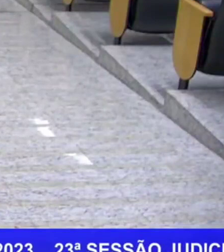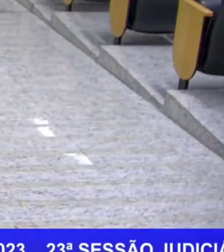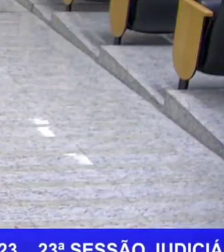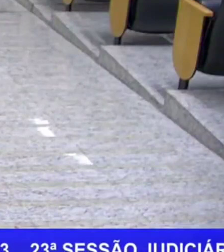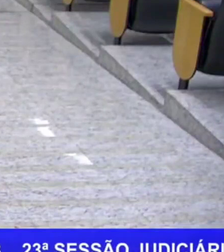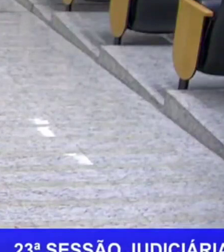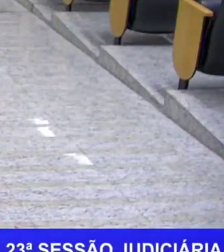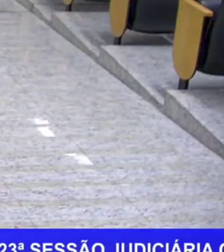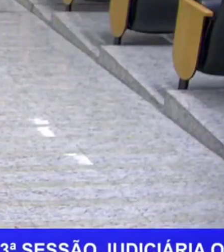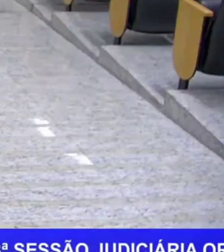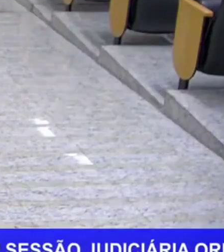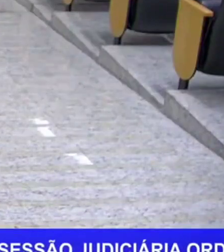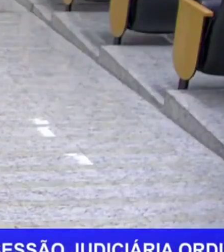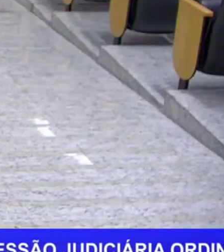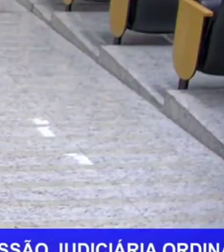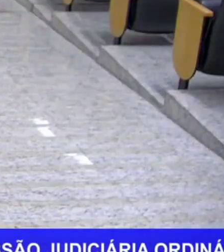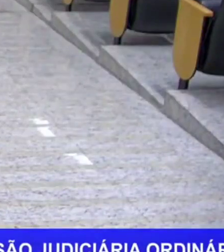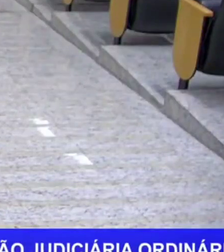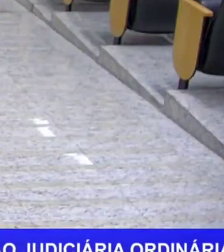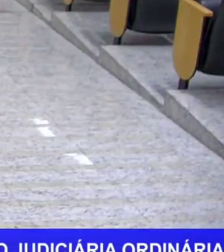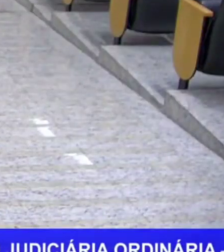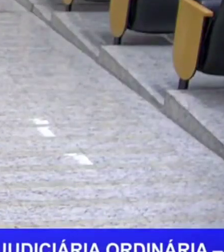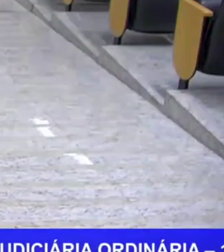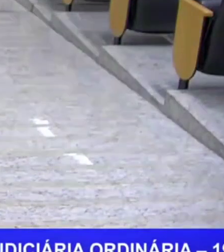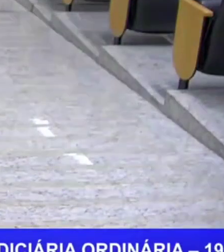do plenário.